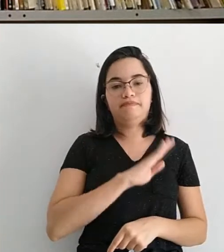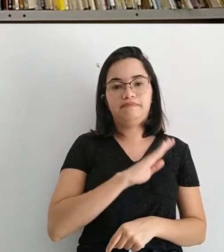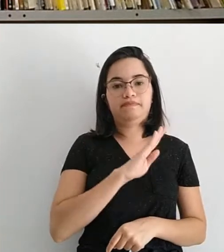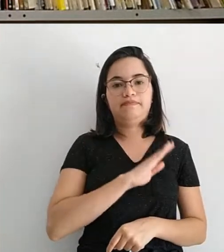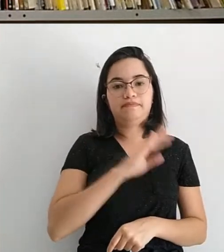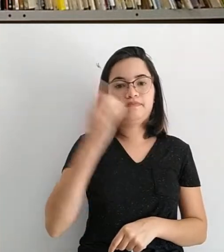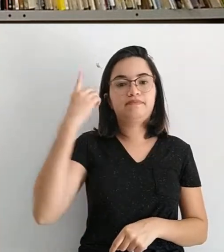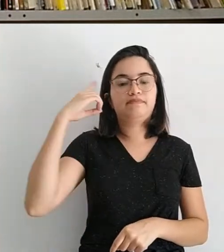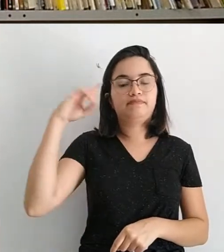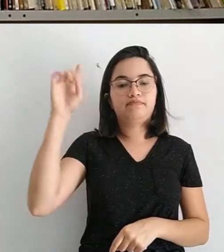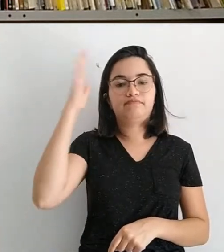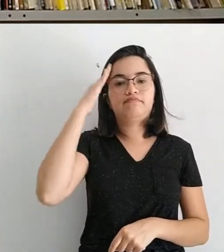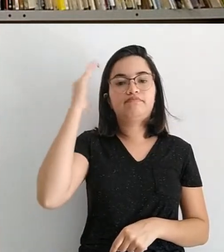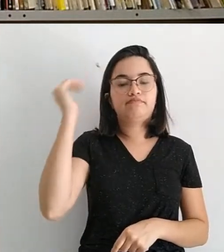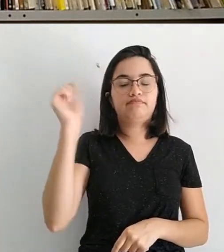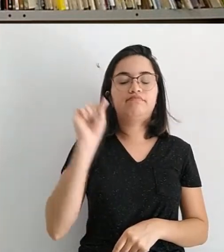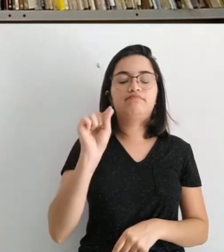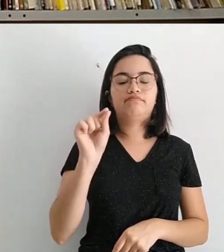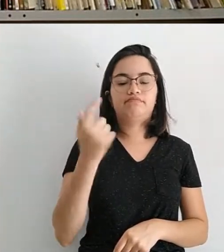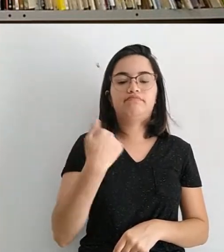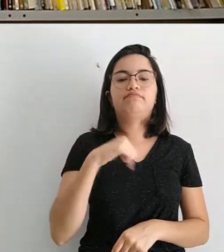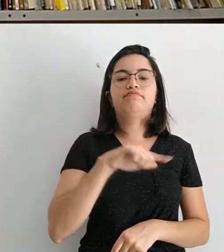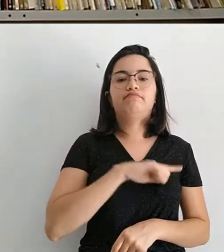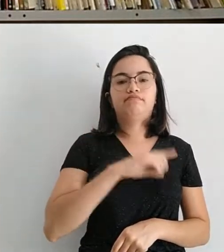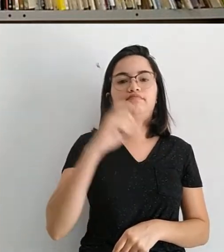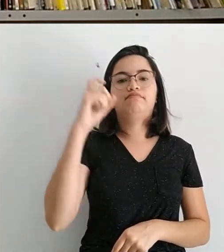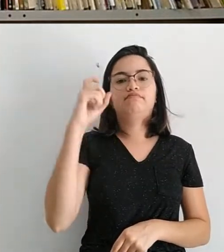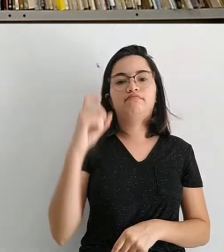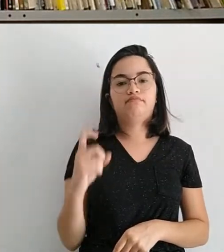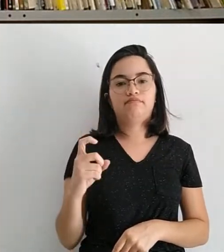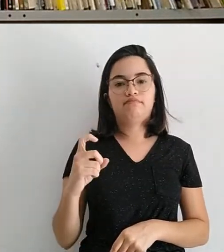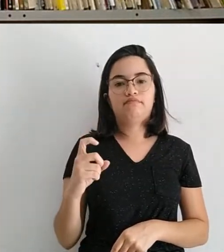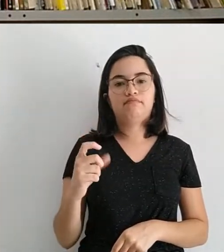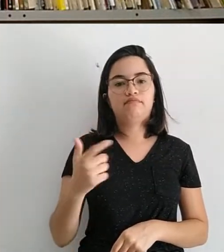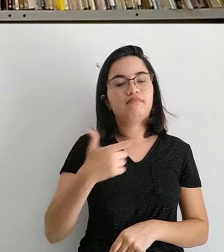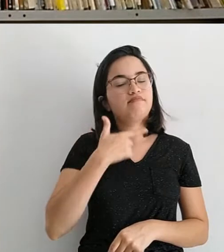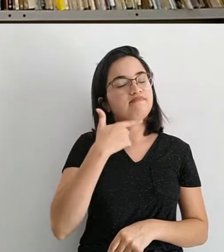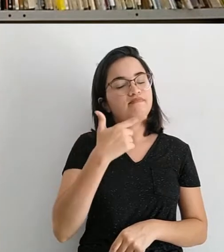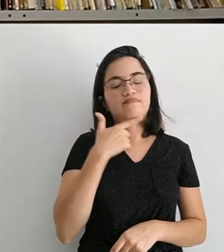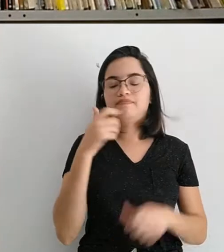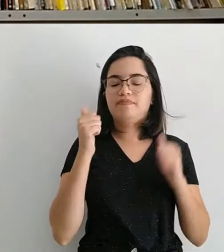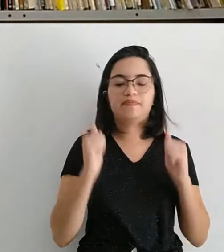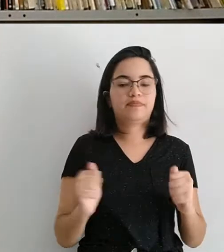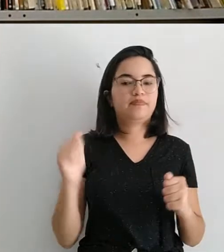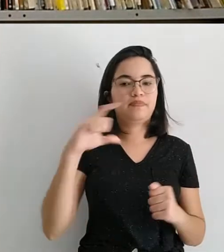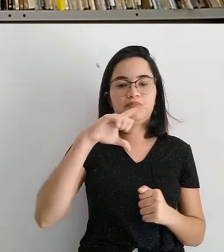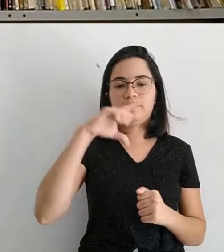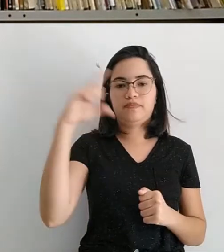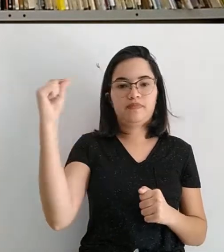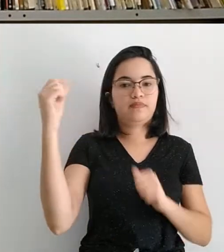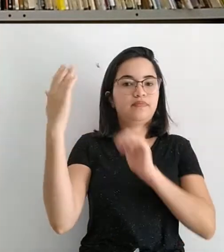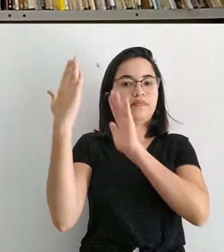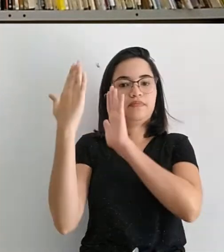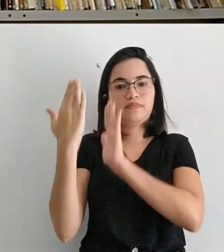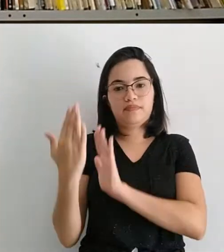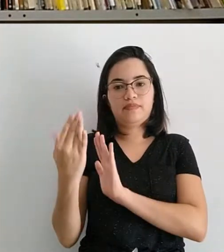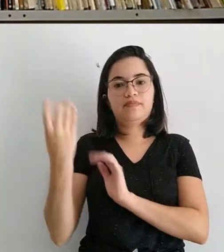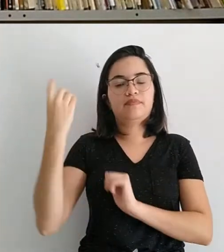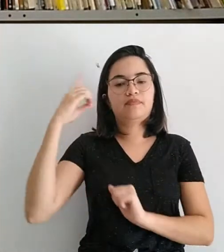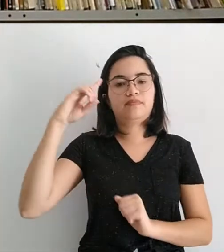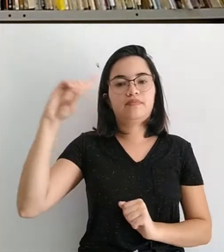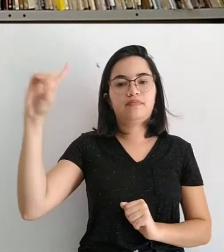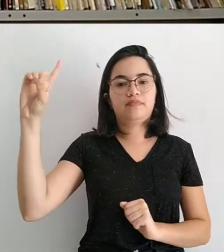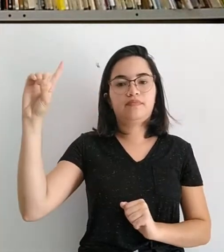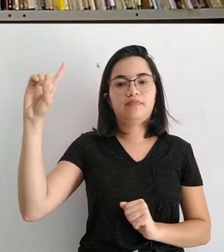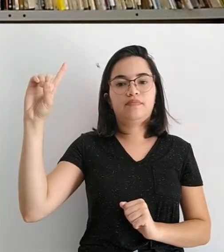Deus sabe quem nós somos. Ninguém pode fugir da presença de